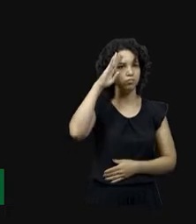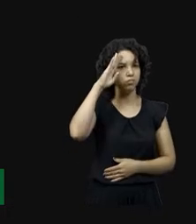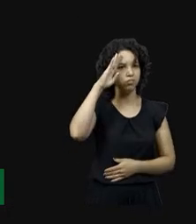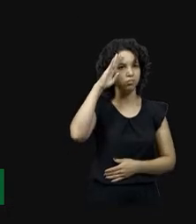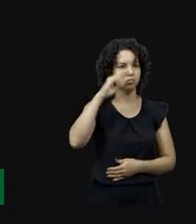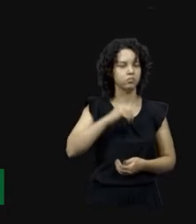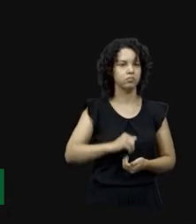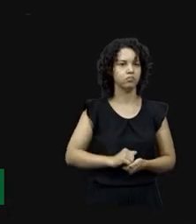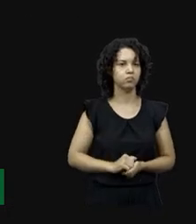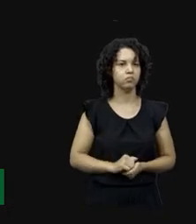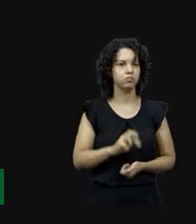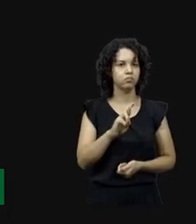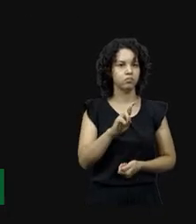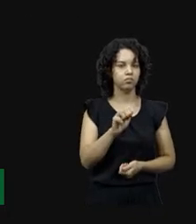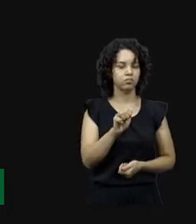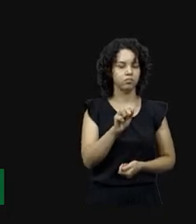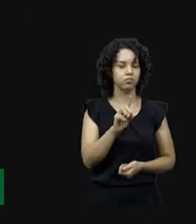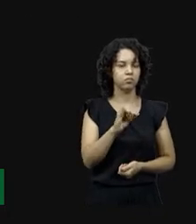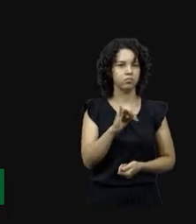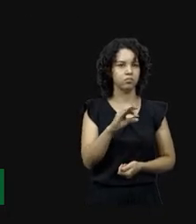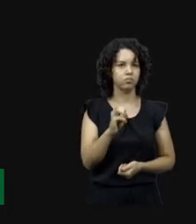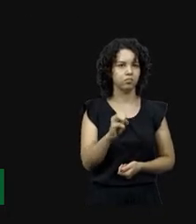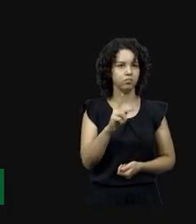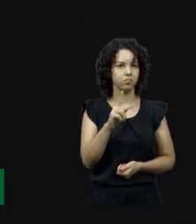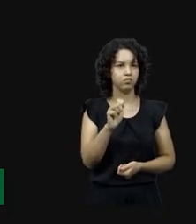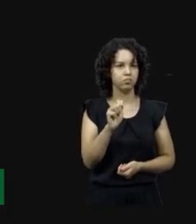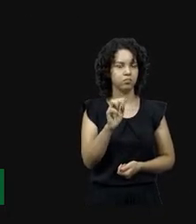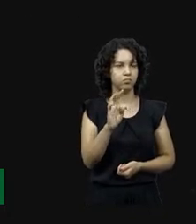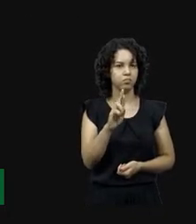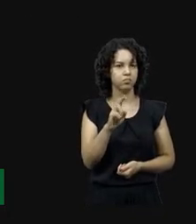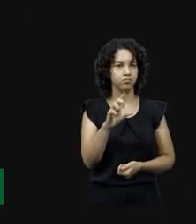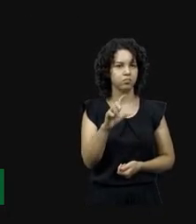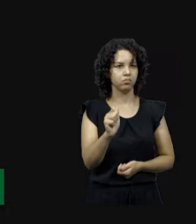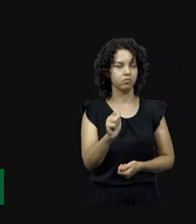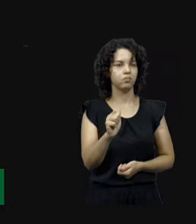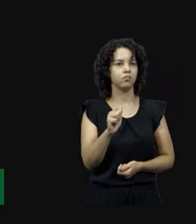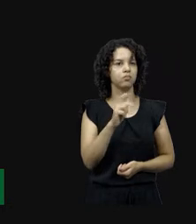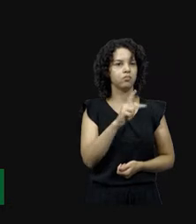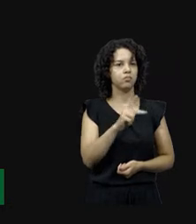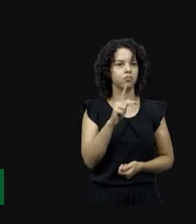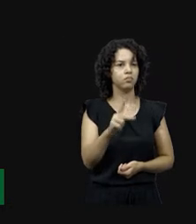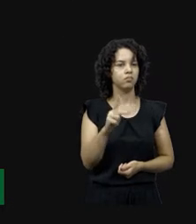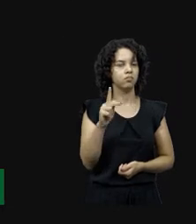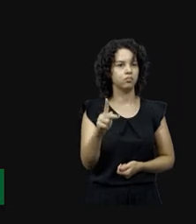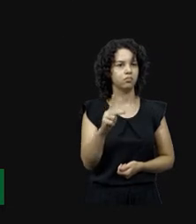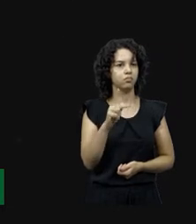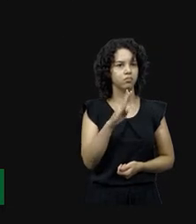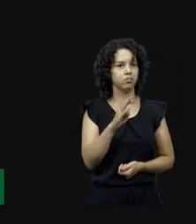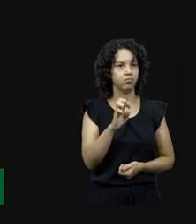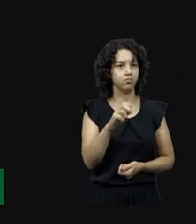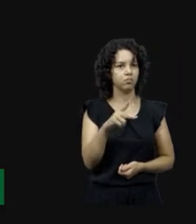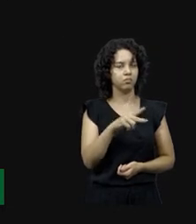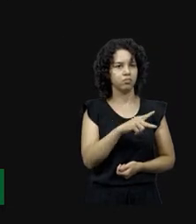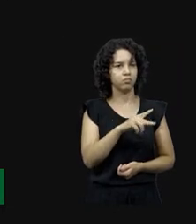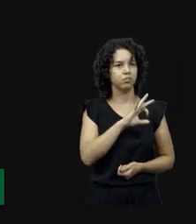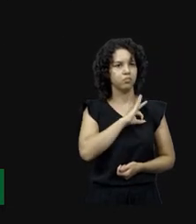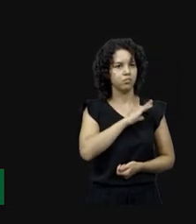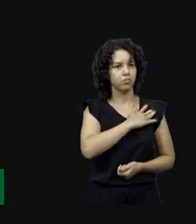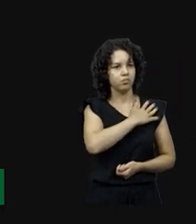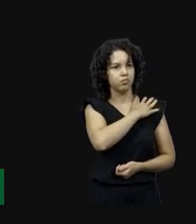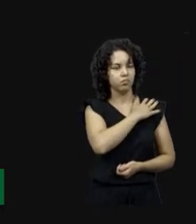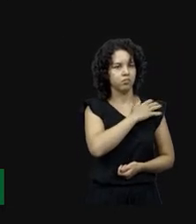de Rádio Patrulha PPT e BOP da PM de Florianópolis pela ação